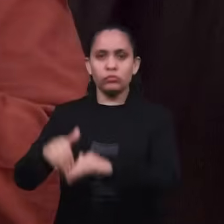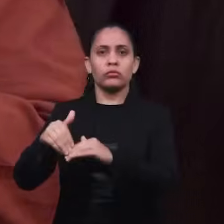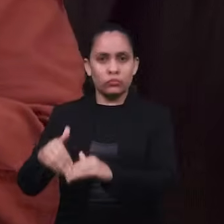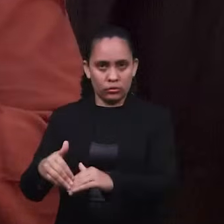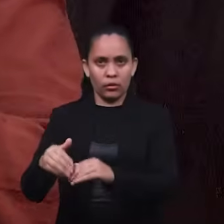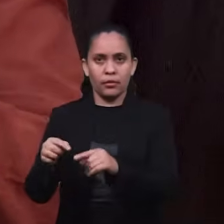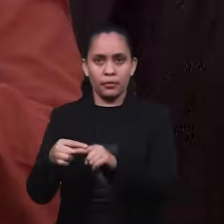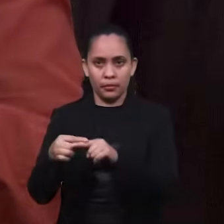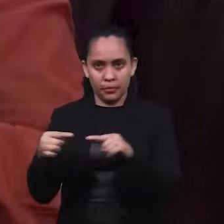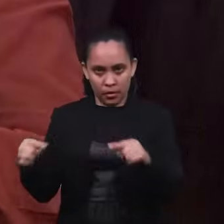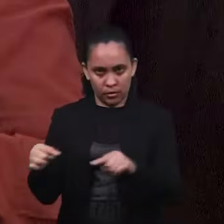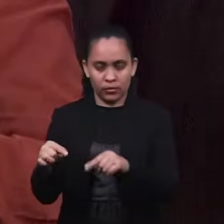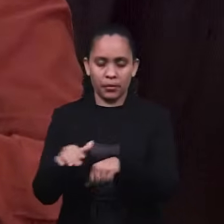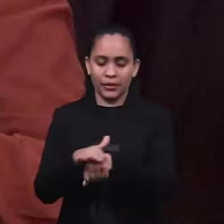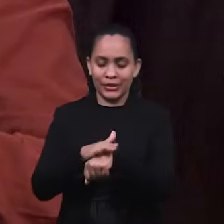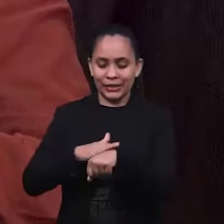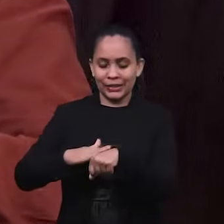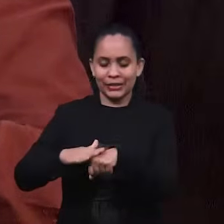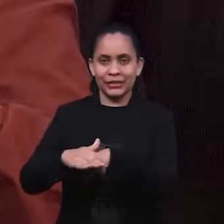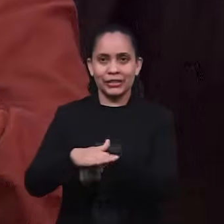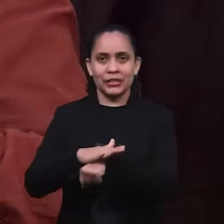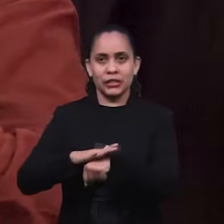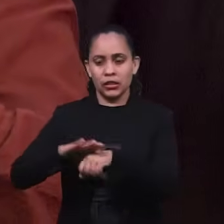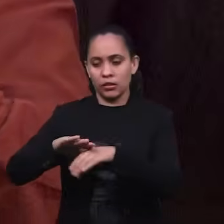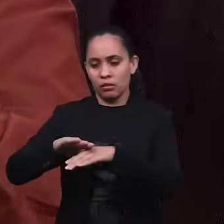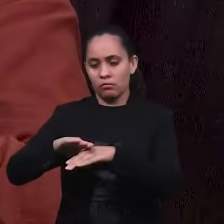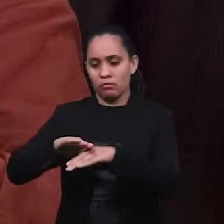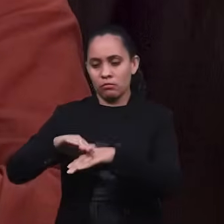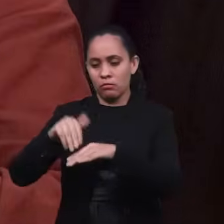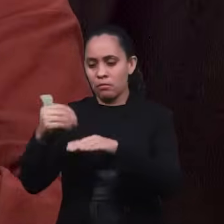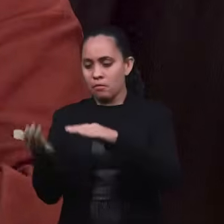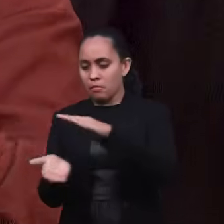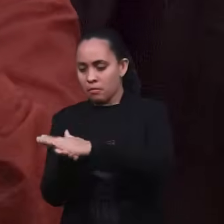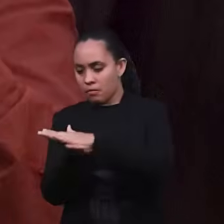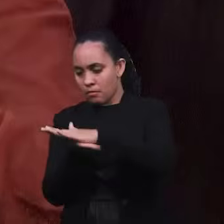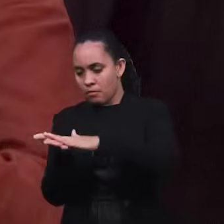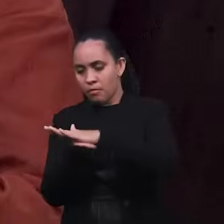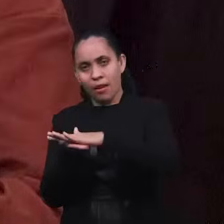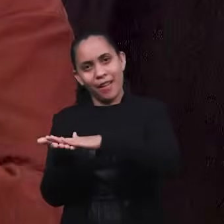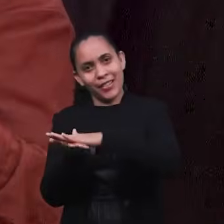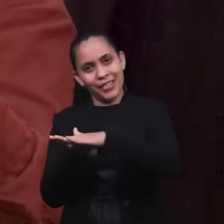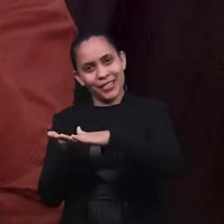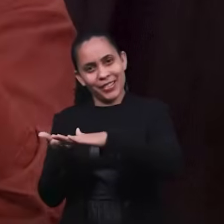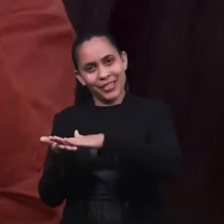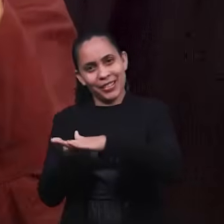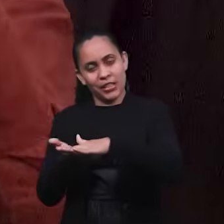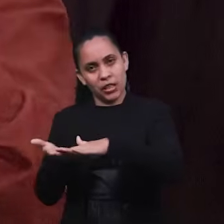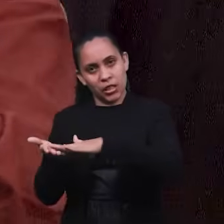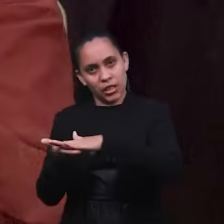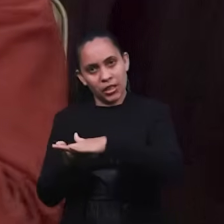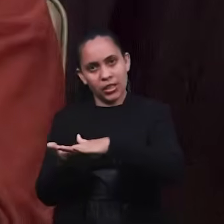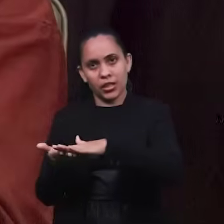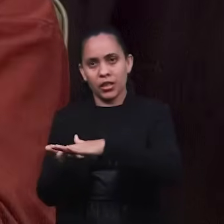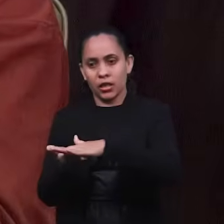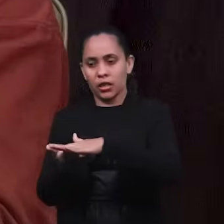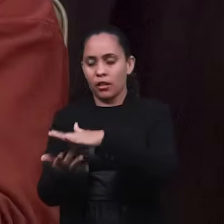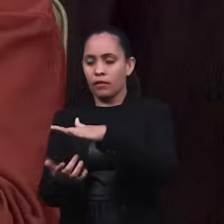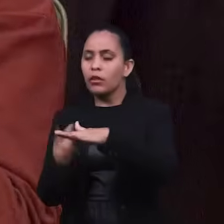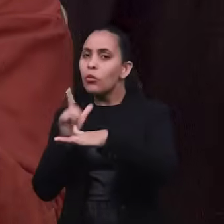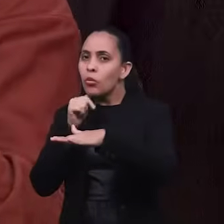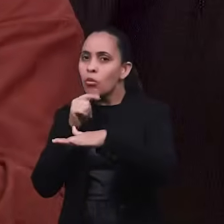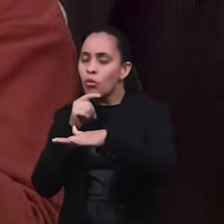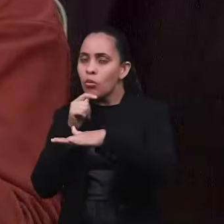colocar a parte lisa em contato com o líquido. Para baixo, né? É. Colocou o biofilme, já tinha colocado, né, a amostra